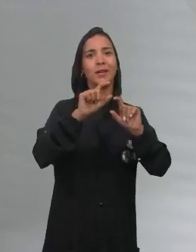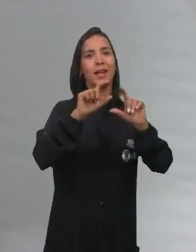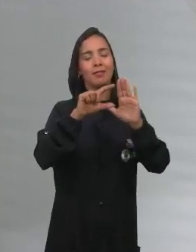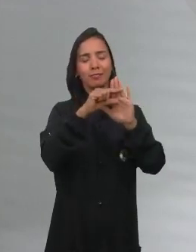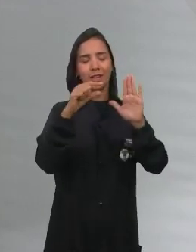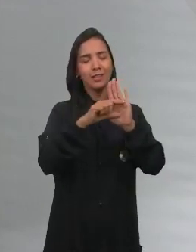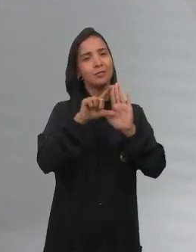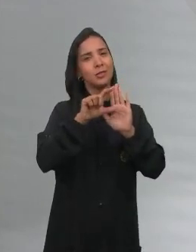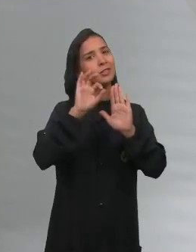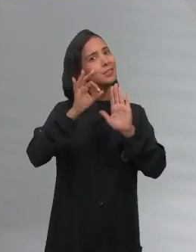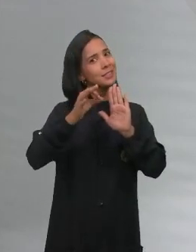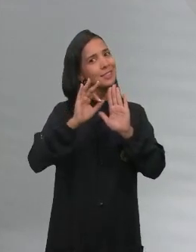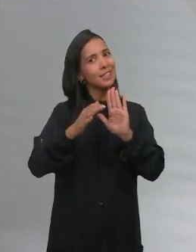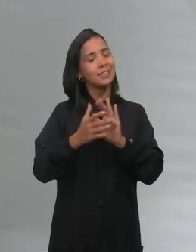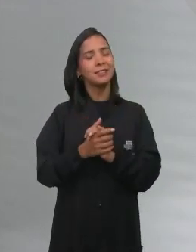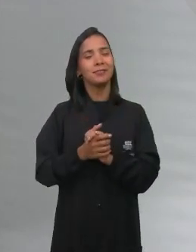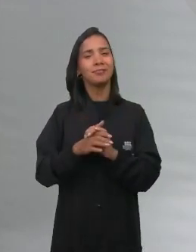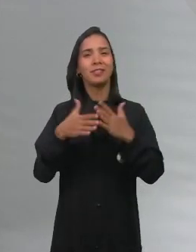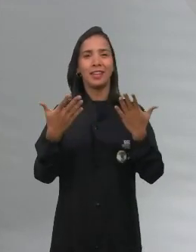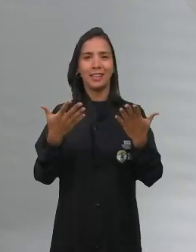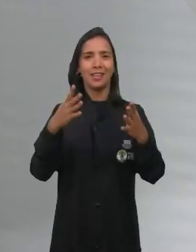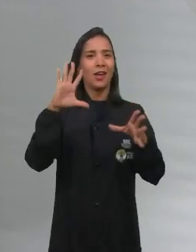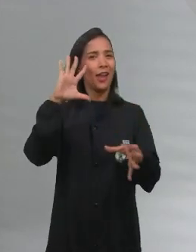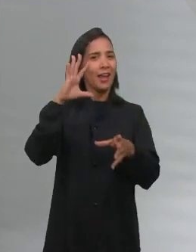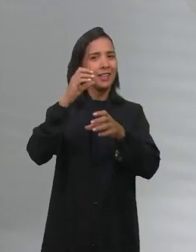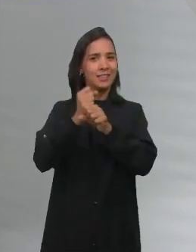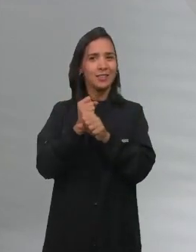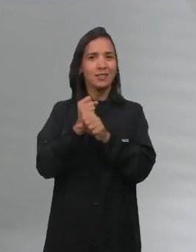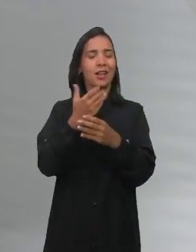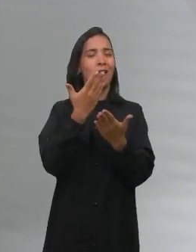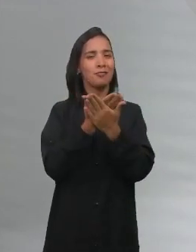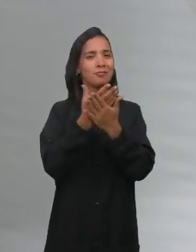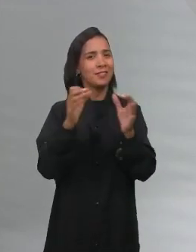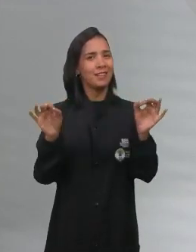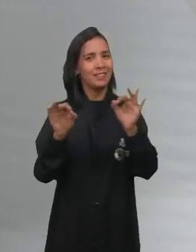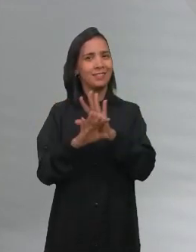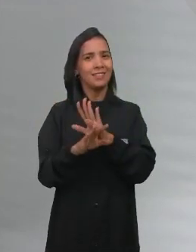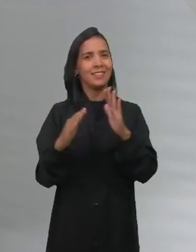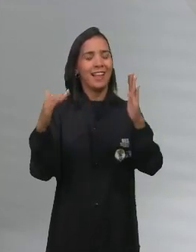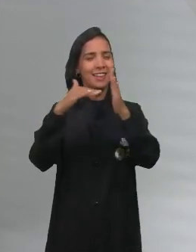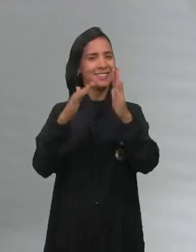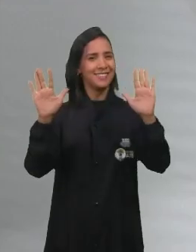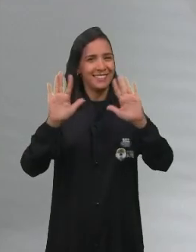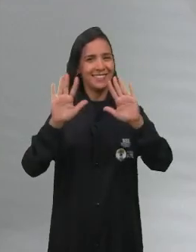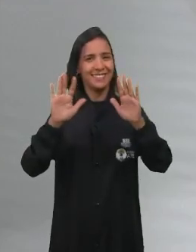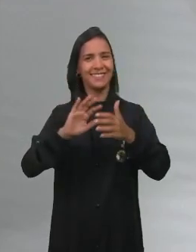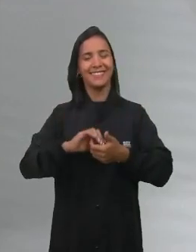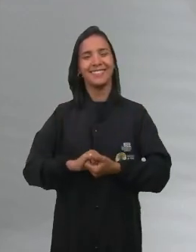Então é isso, a nossa aula fica por aqui, eu te aguardo na próxima.